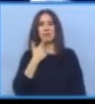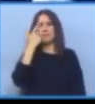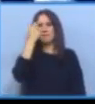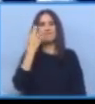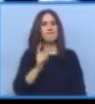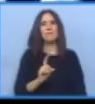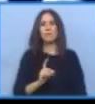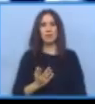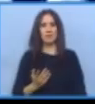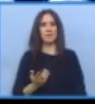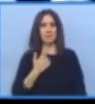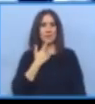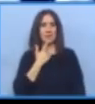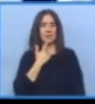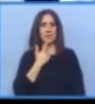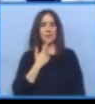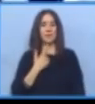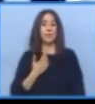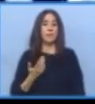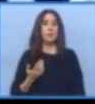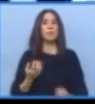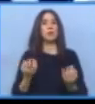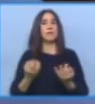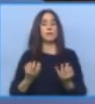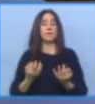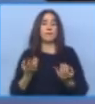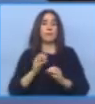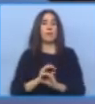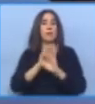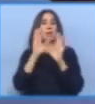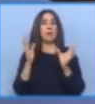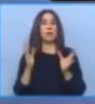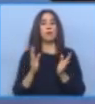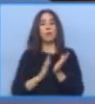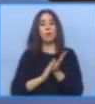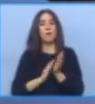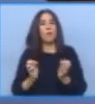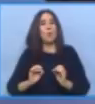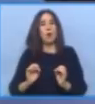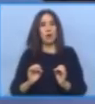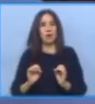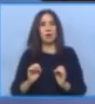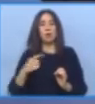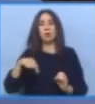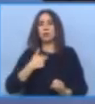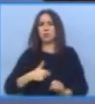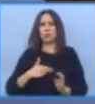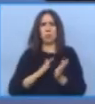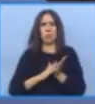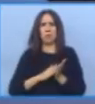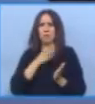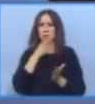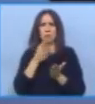não é? Quer dizer, porque de facto, claro, como não há provas, nem nós cristãos queremos provar nada a